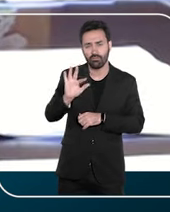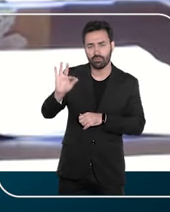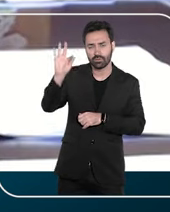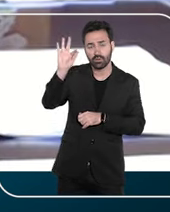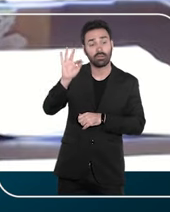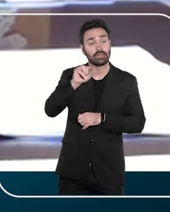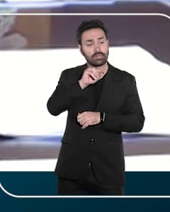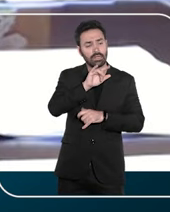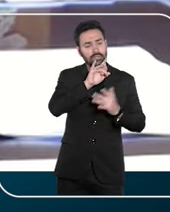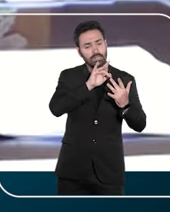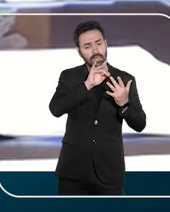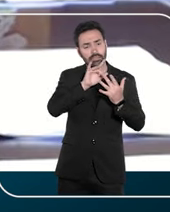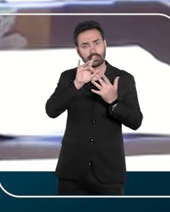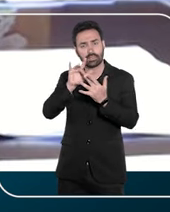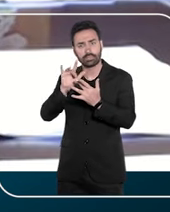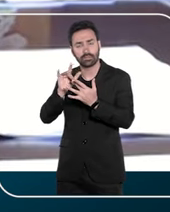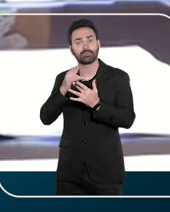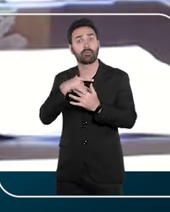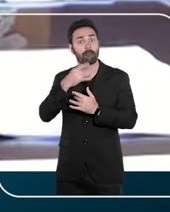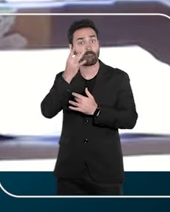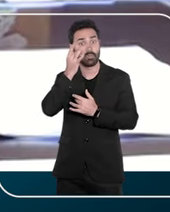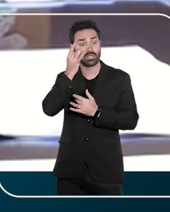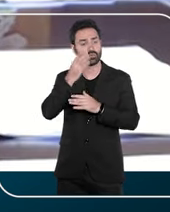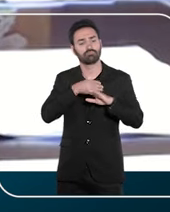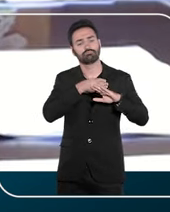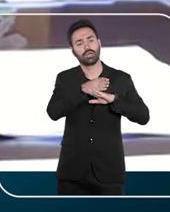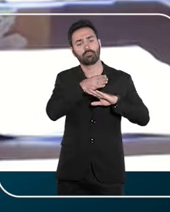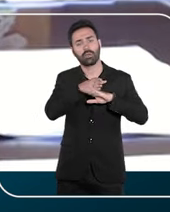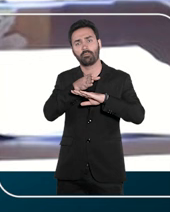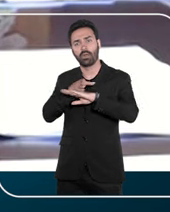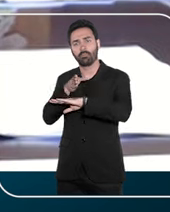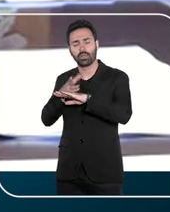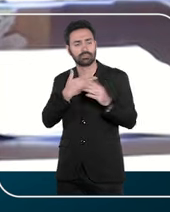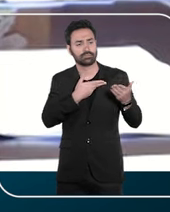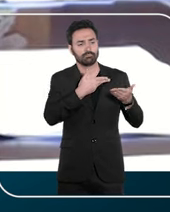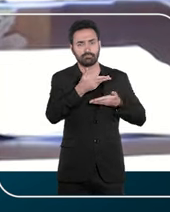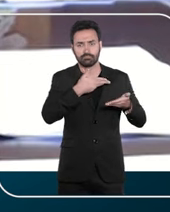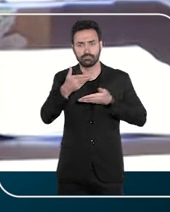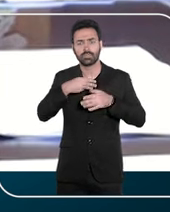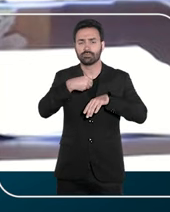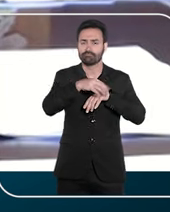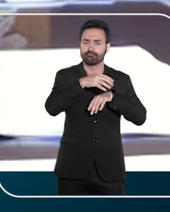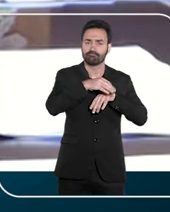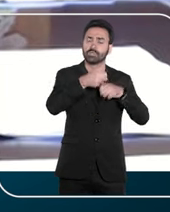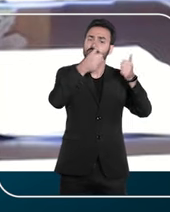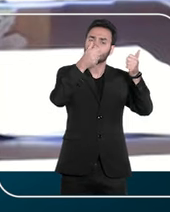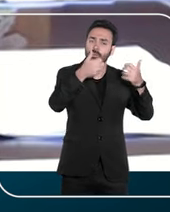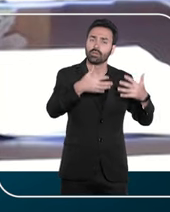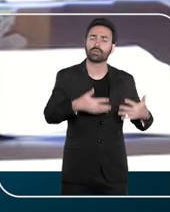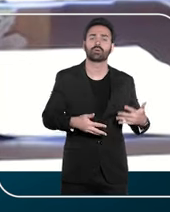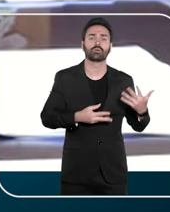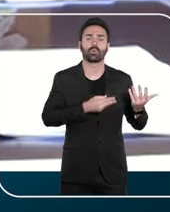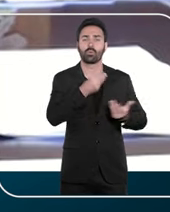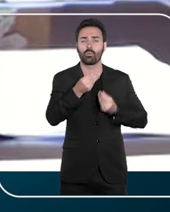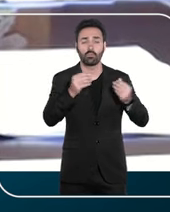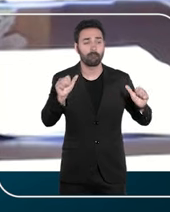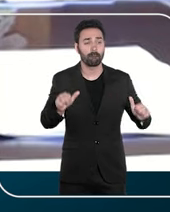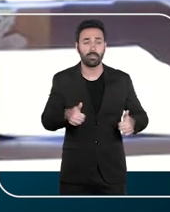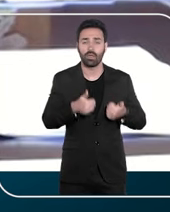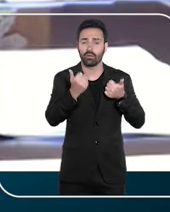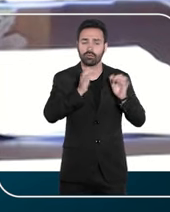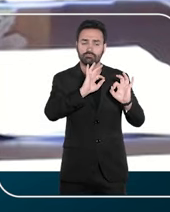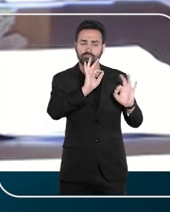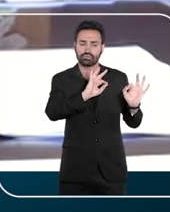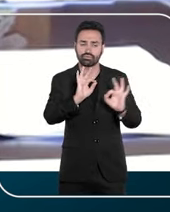pessoalmente diligenciando a melhor celeridade, a melhor forma de compactar, de consolidar